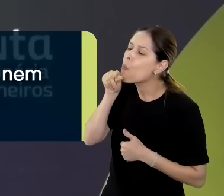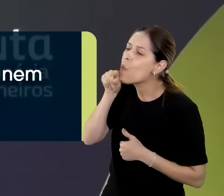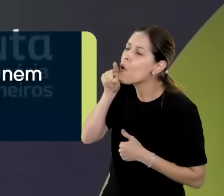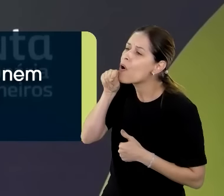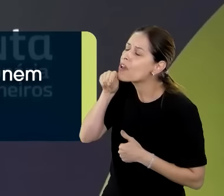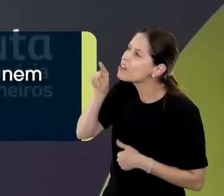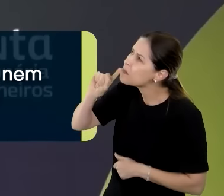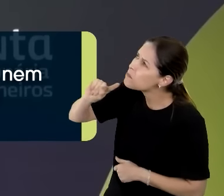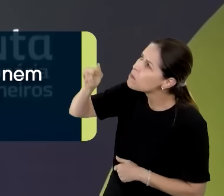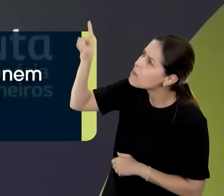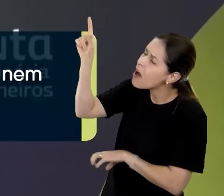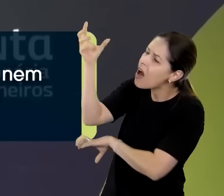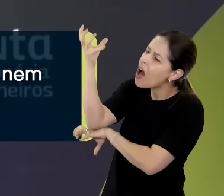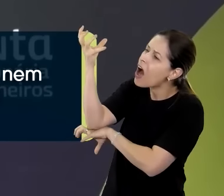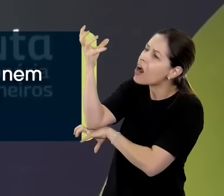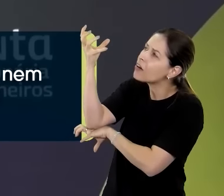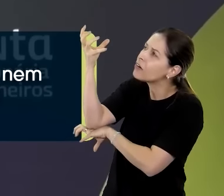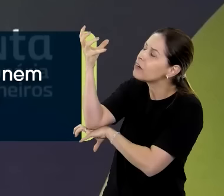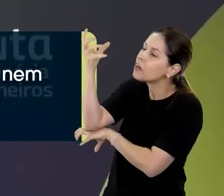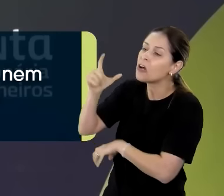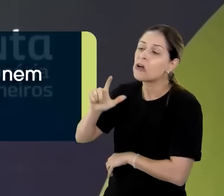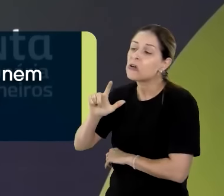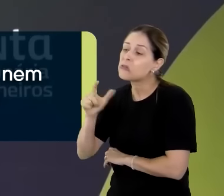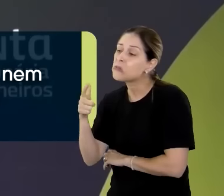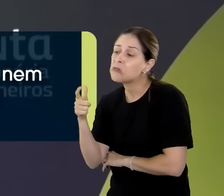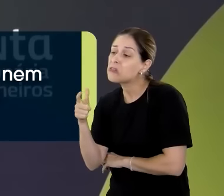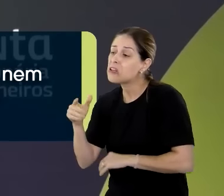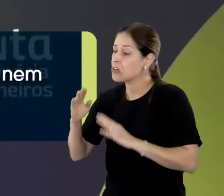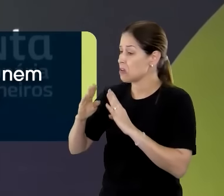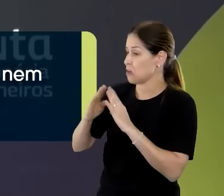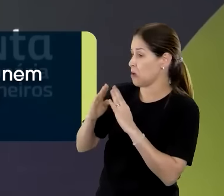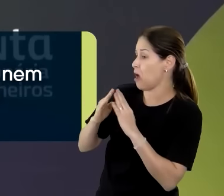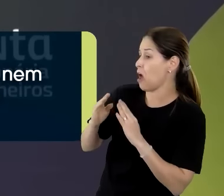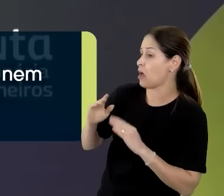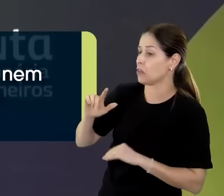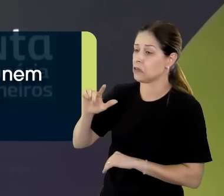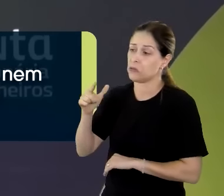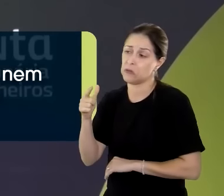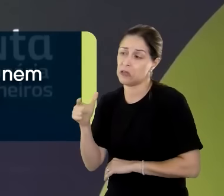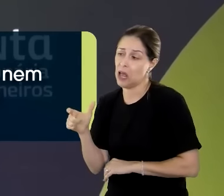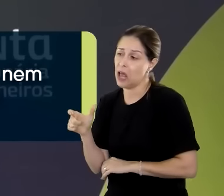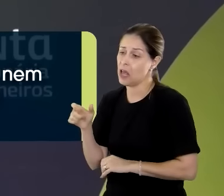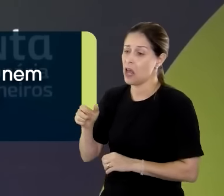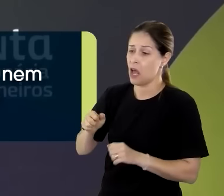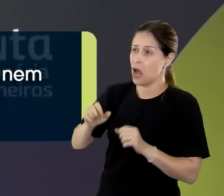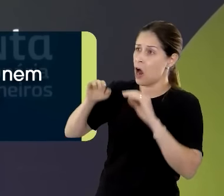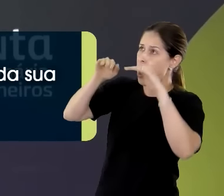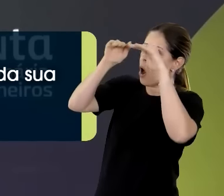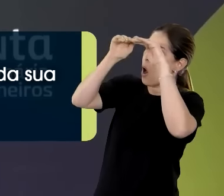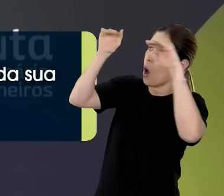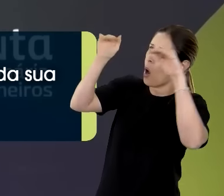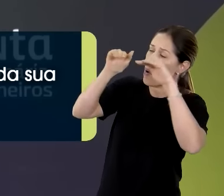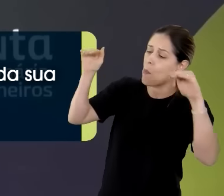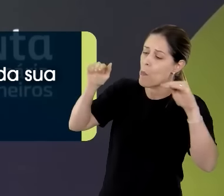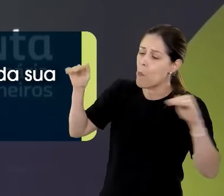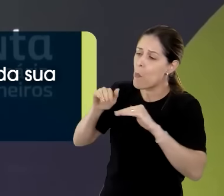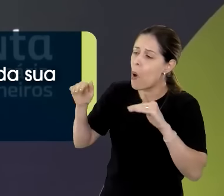nem celeiros, todavia Deus os sustenta. Quanto mais valeis do que as